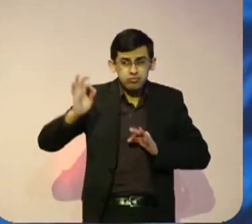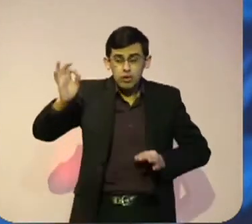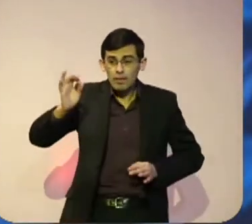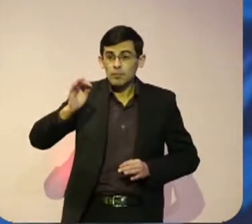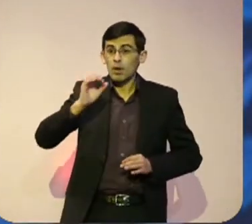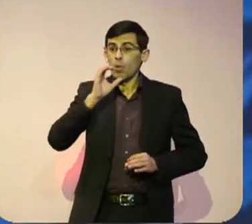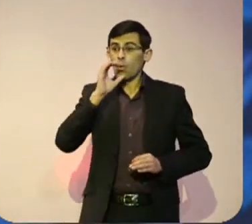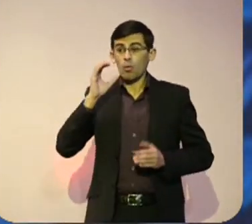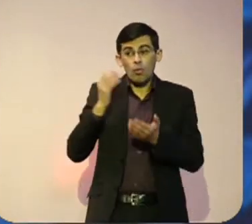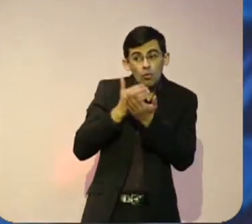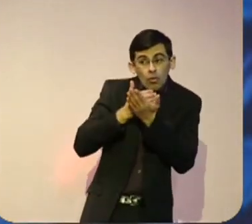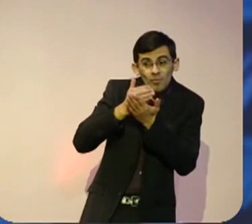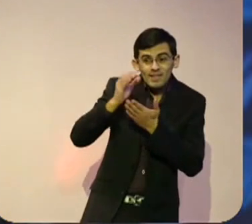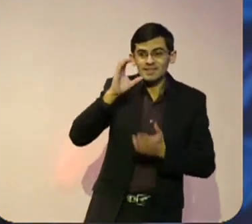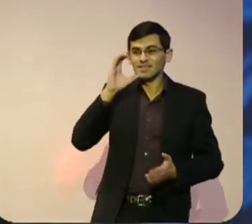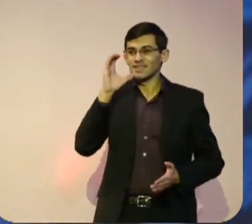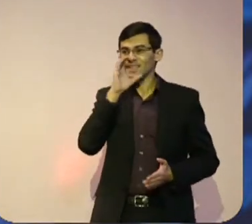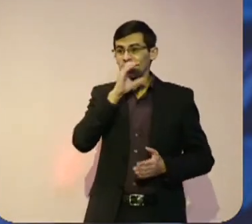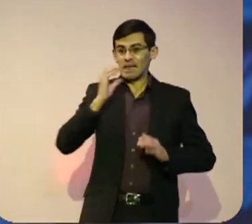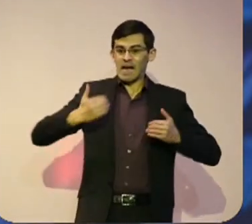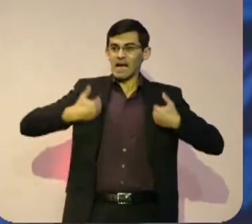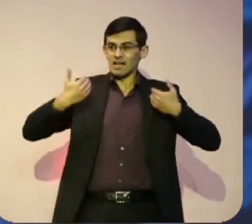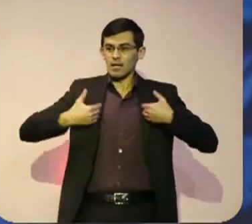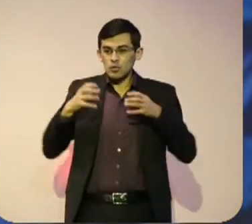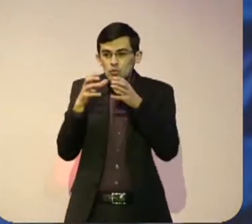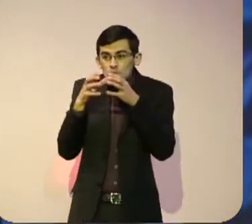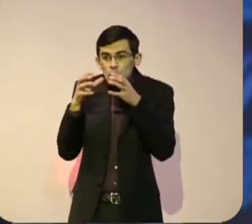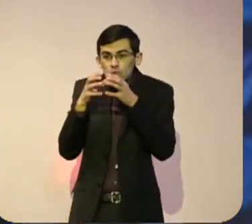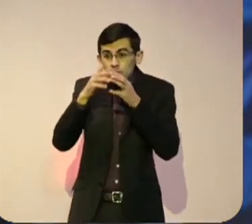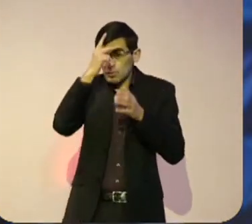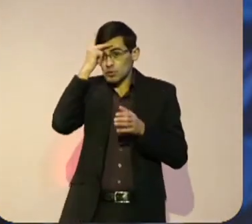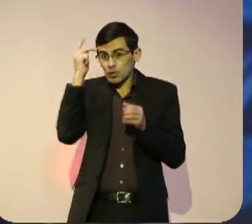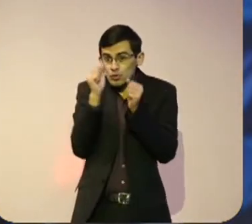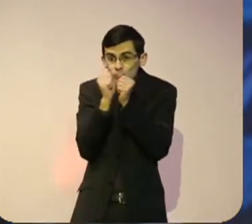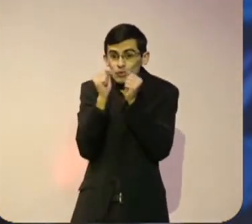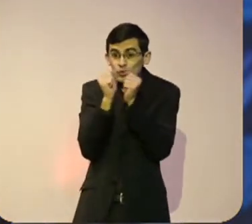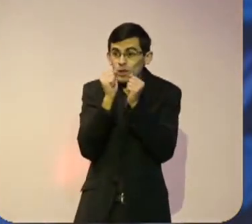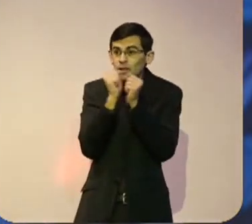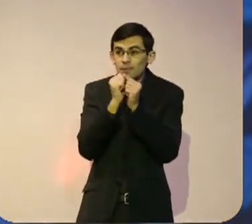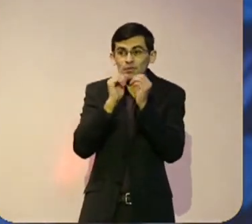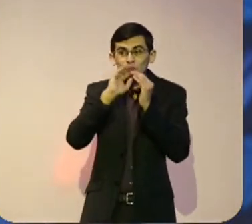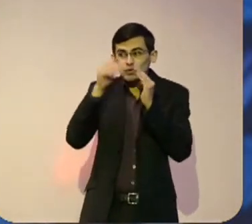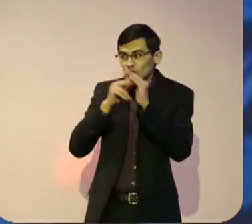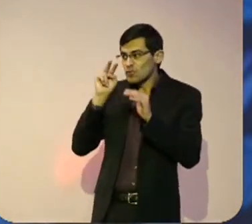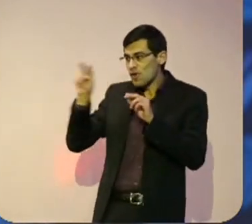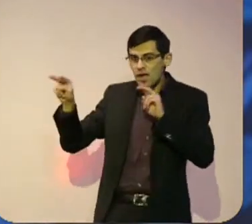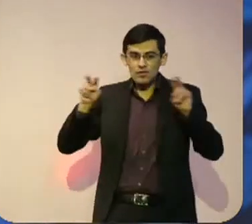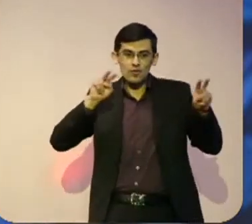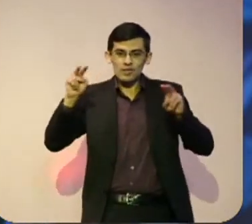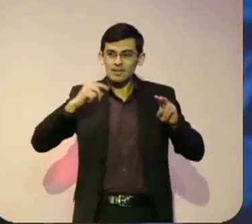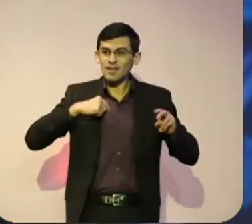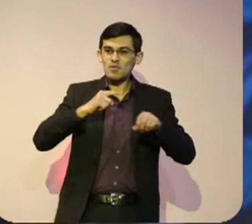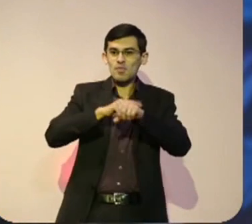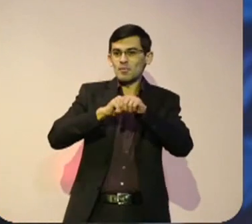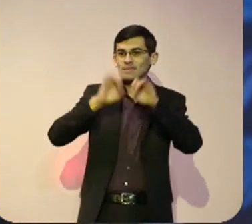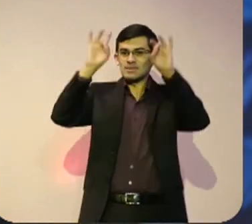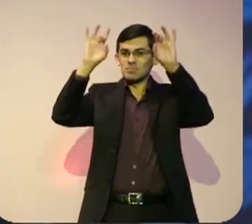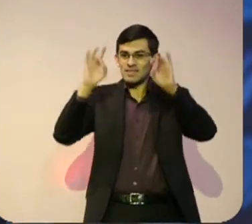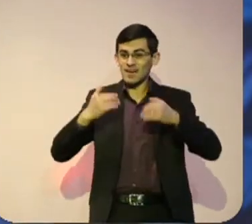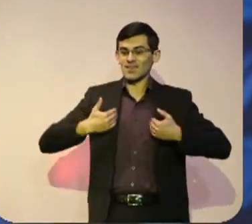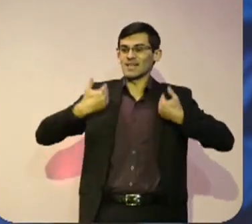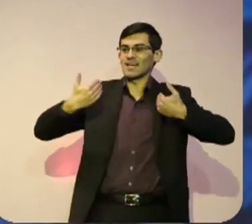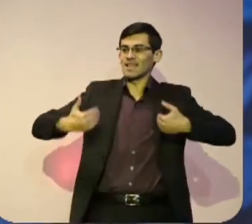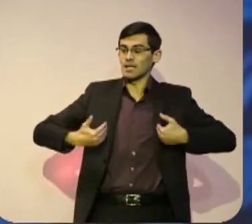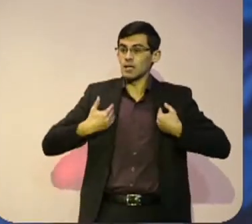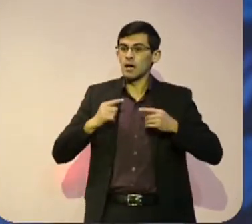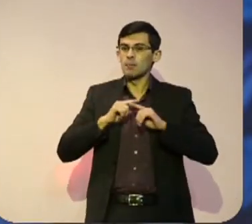inicia animado. E a gente tem aquele ajuntamento dos corredores, todo mundo se vendo, e tem um clima gostoso de